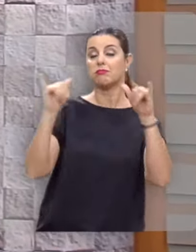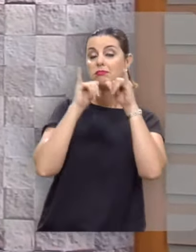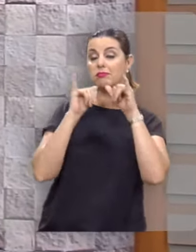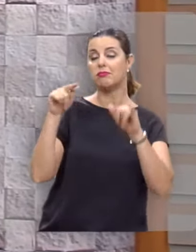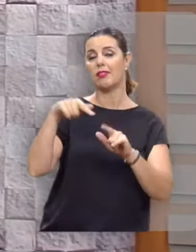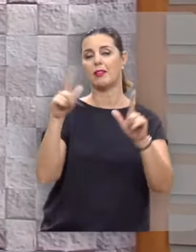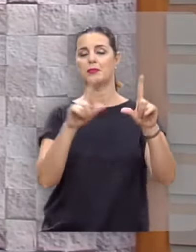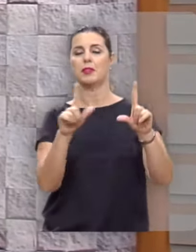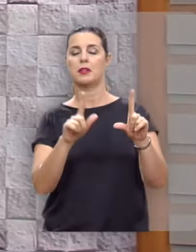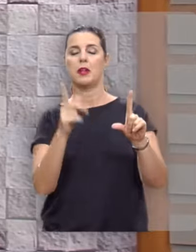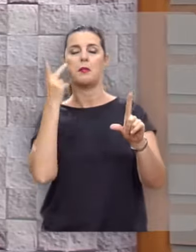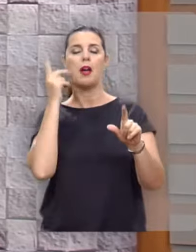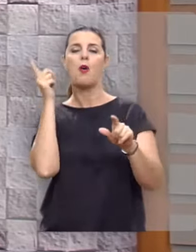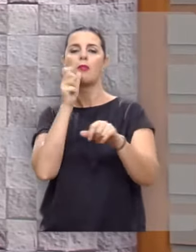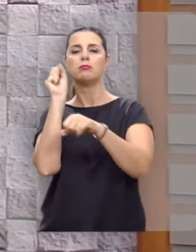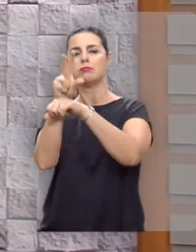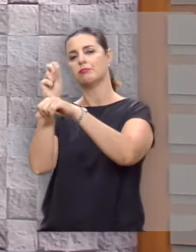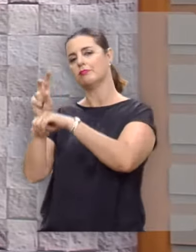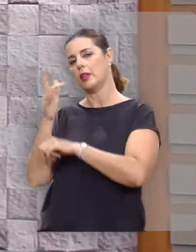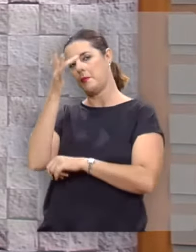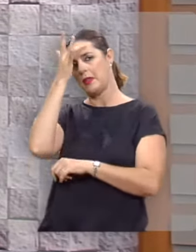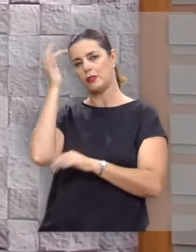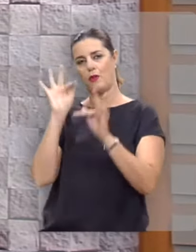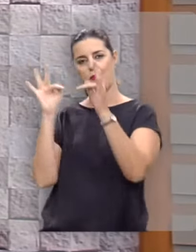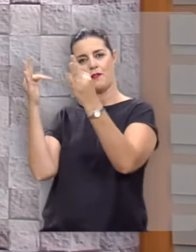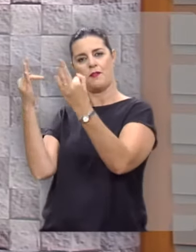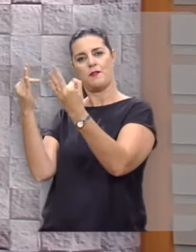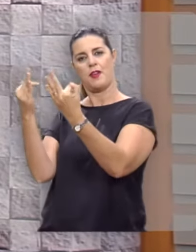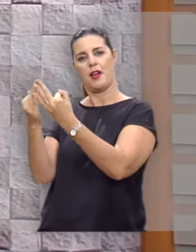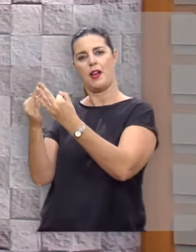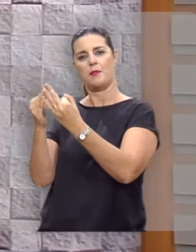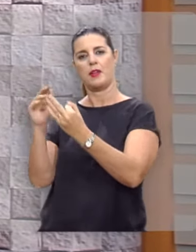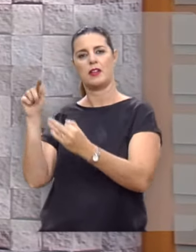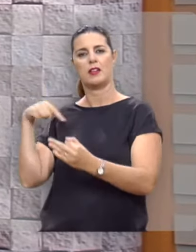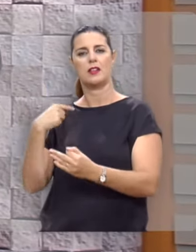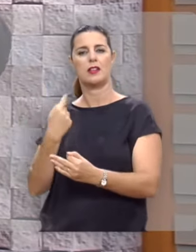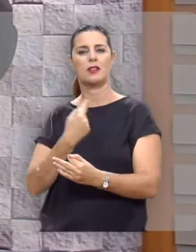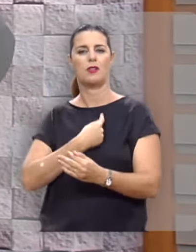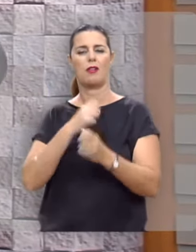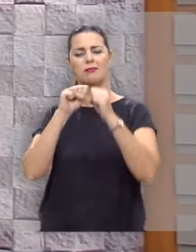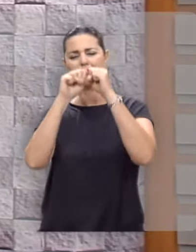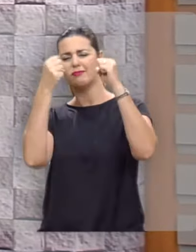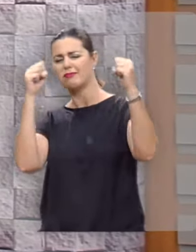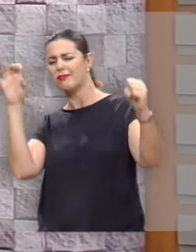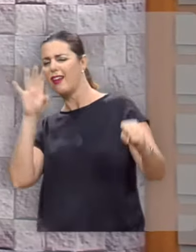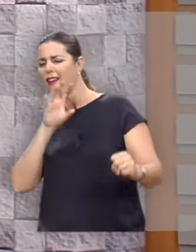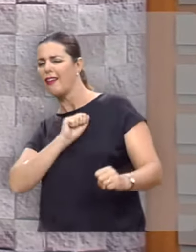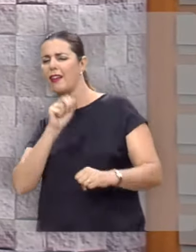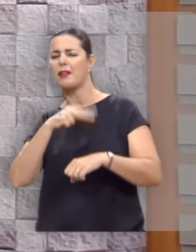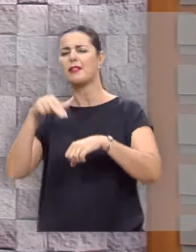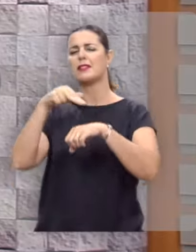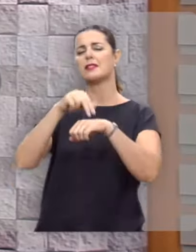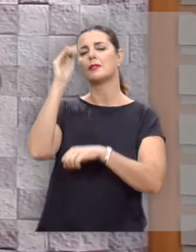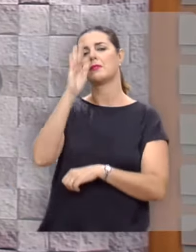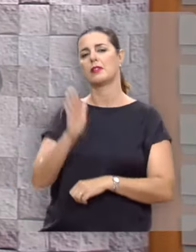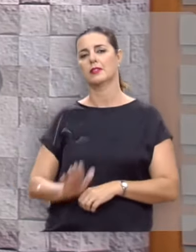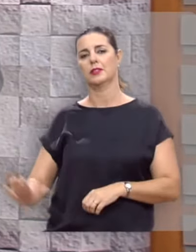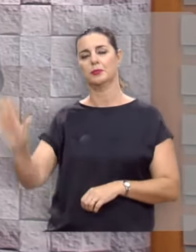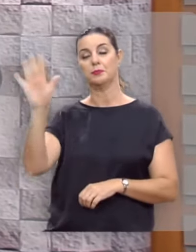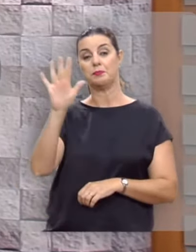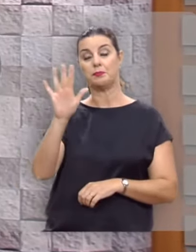divulgando este programa para que ele alcance todas as famílias da nossa vasta e querida nação